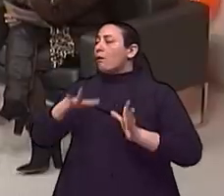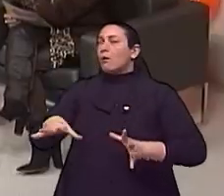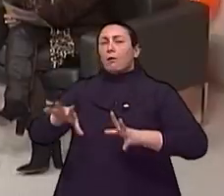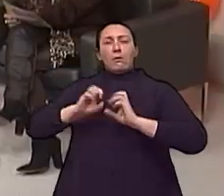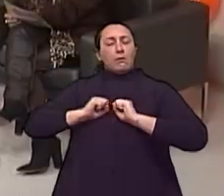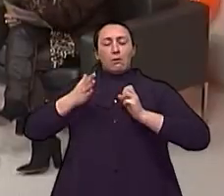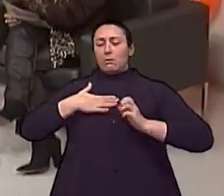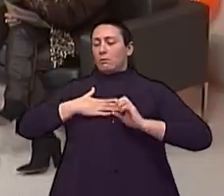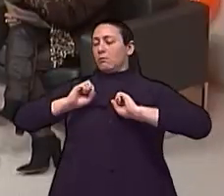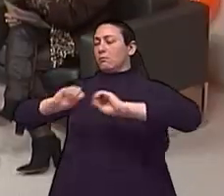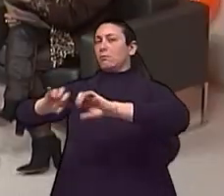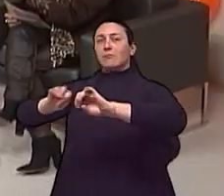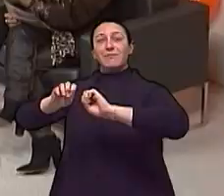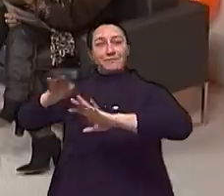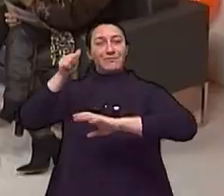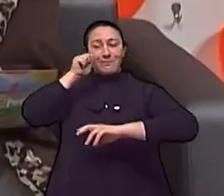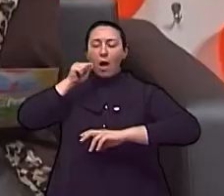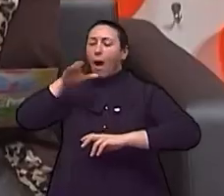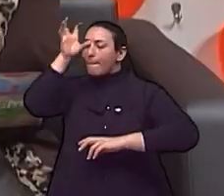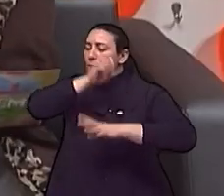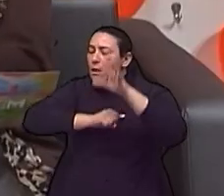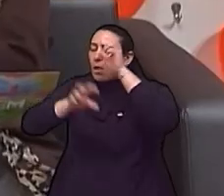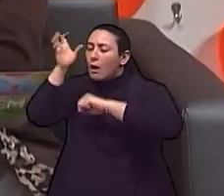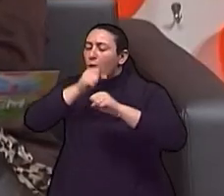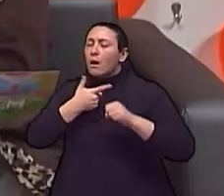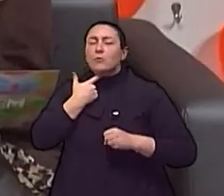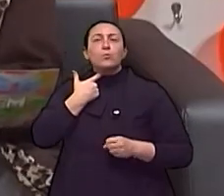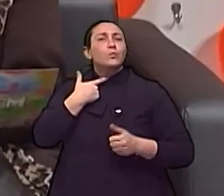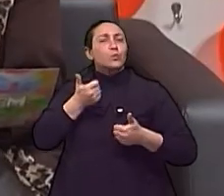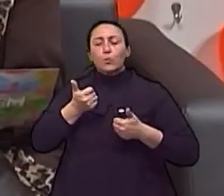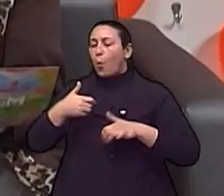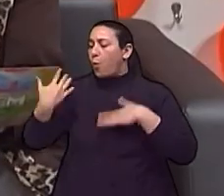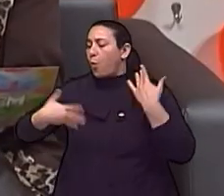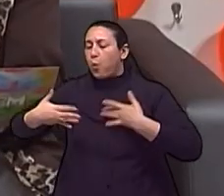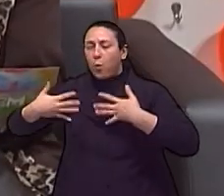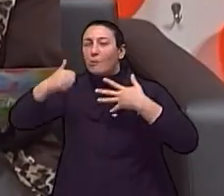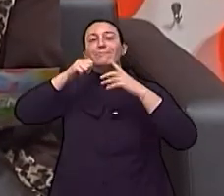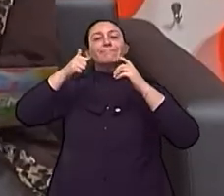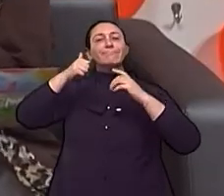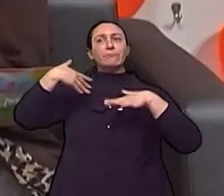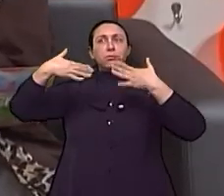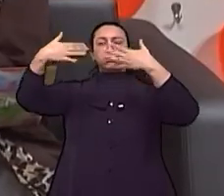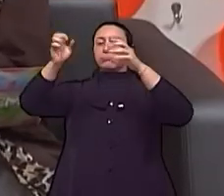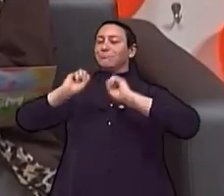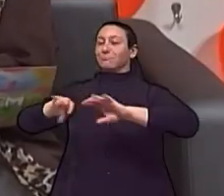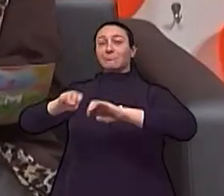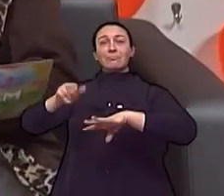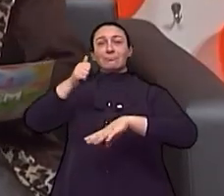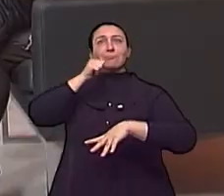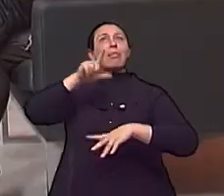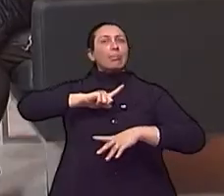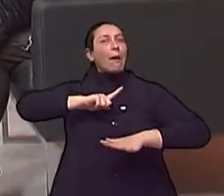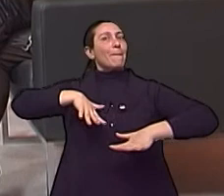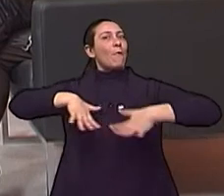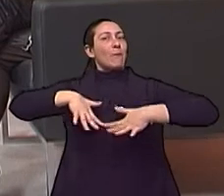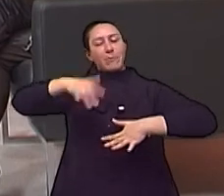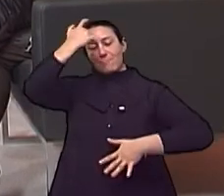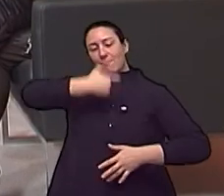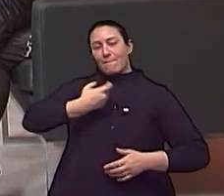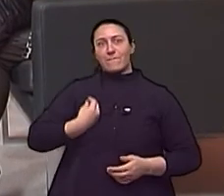ela é uma mestra mas isso equilibrado com outras atividades que ela faça na vida perdê-la falando que ela